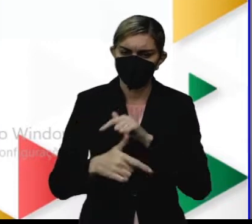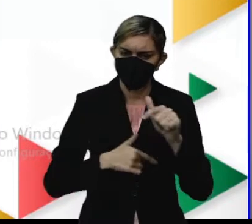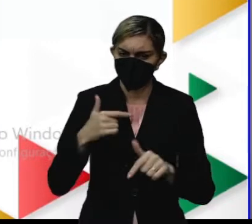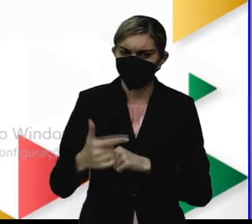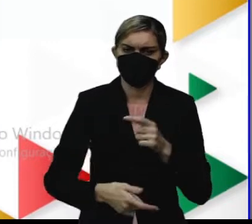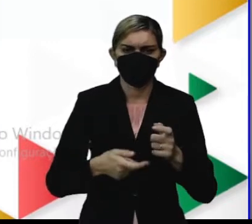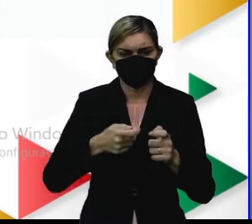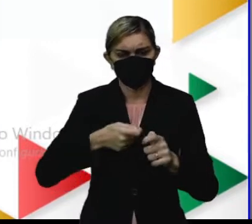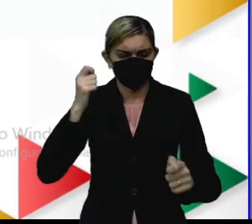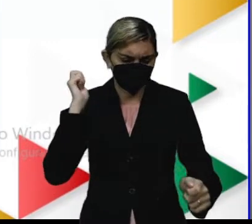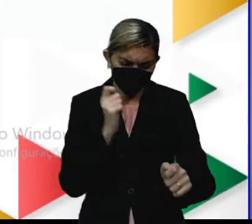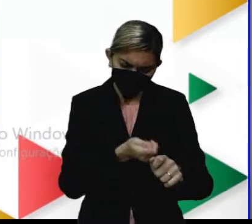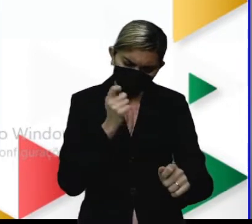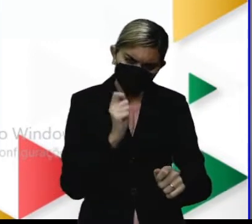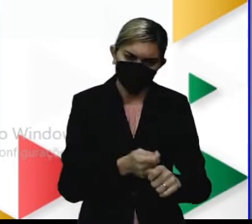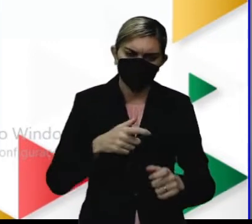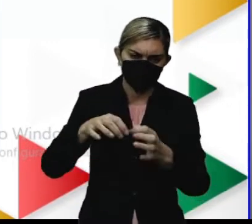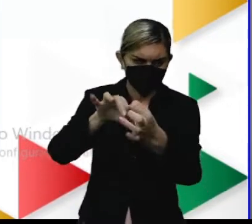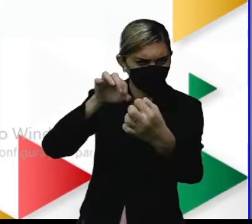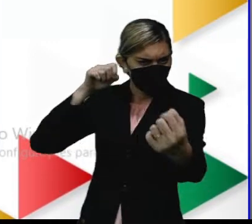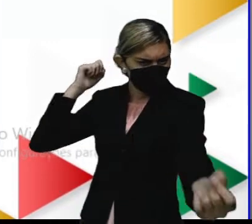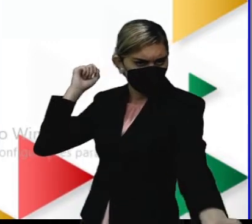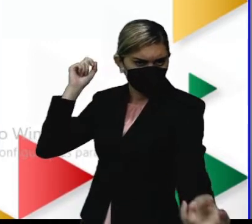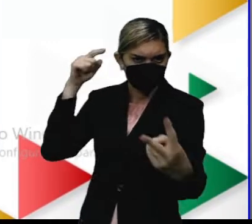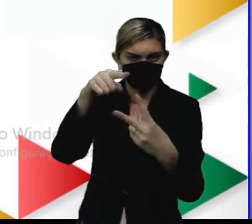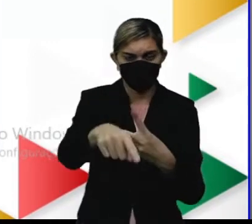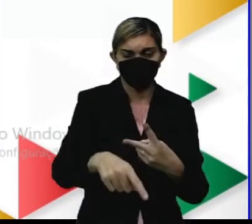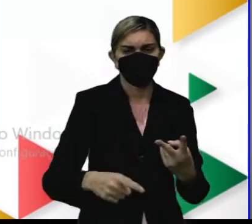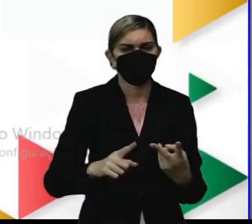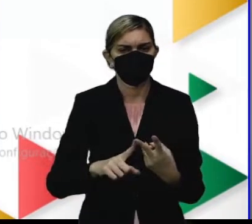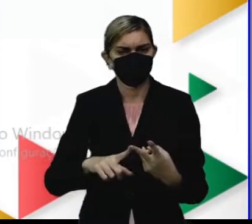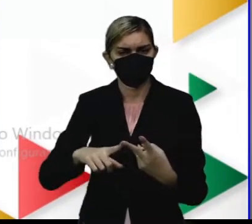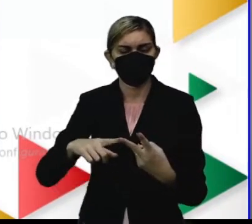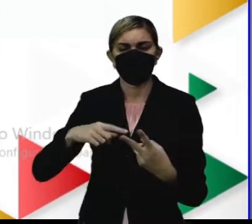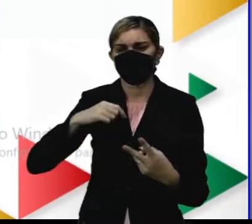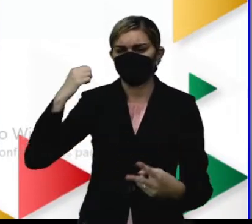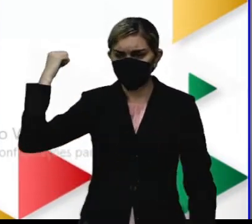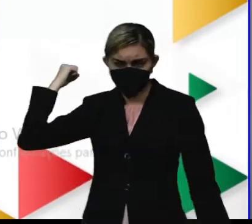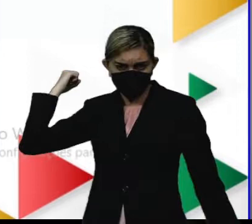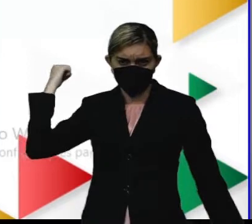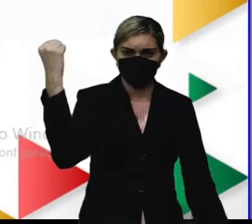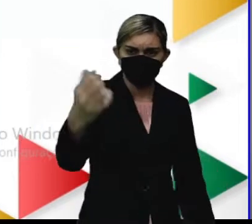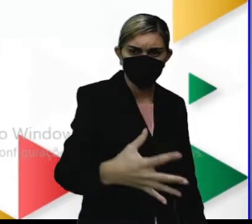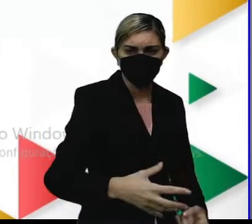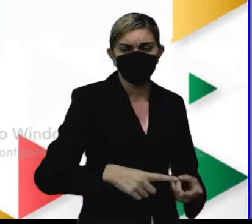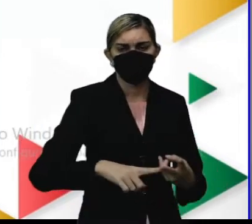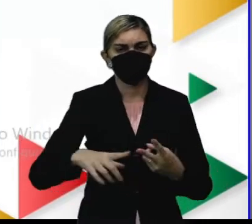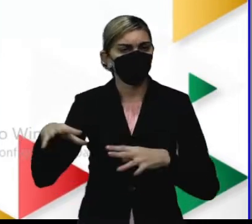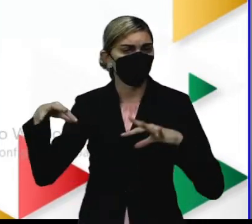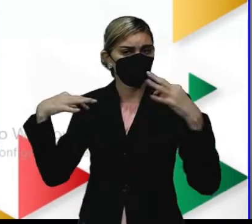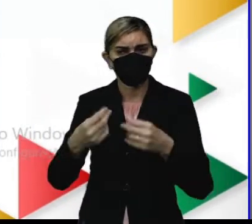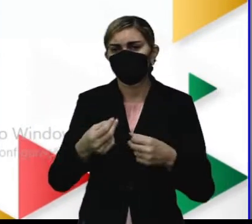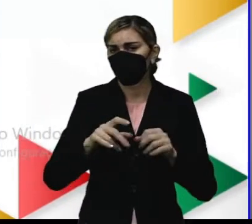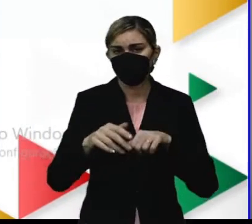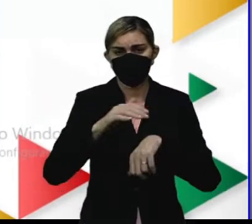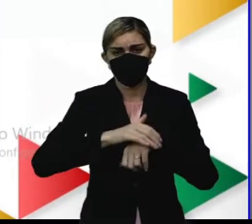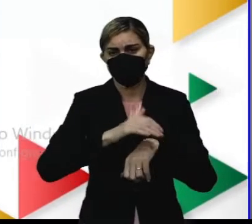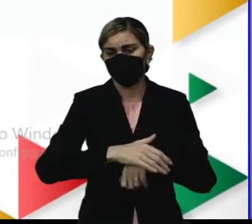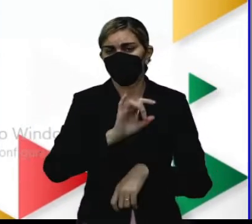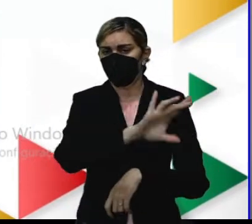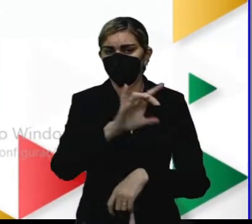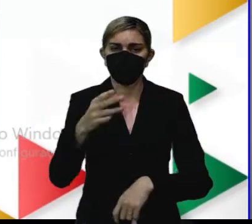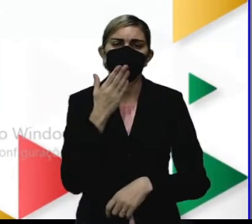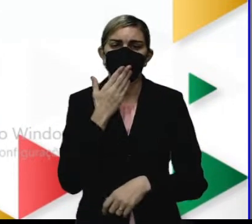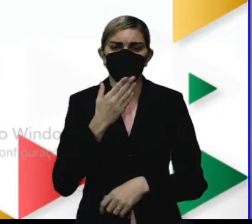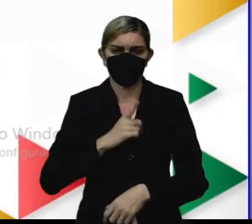é o machado, o arco, a flecha, os arpões, tudo isso são propriedade individual, de cada índio tem o